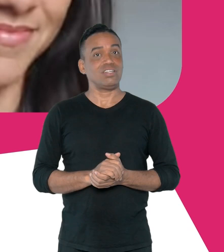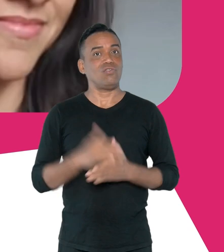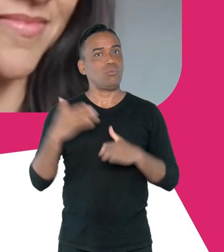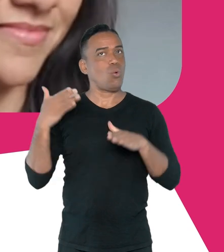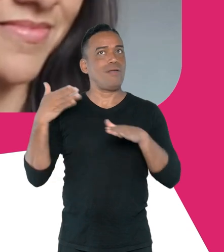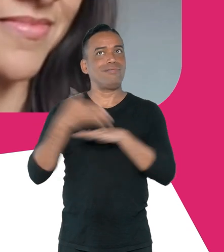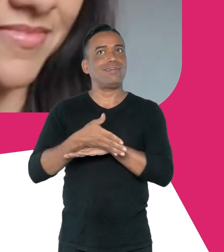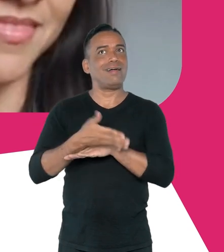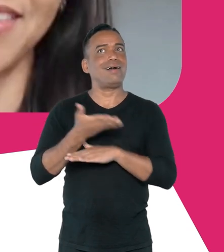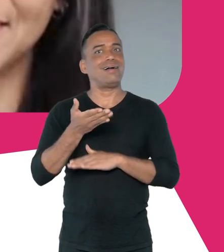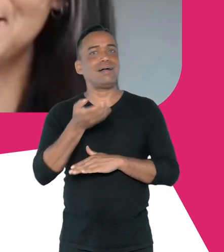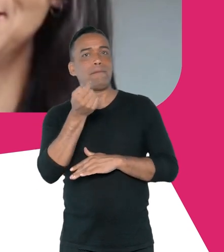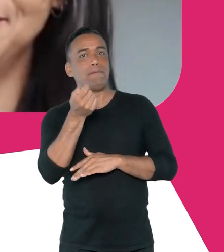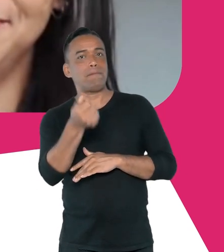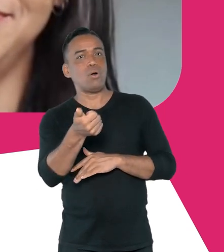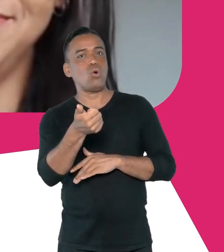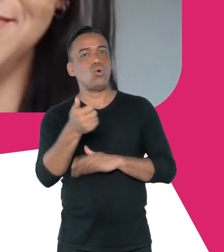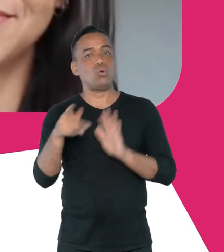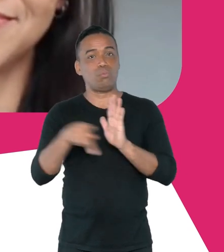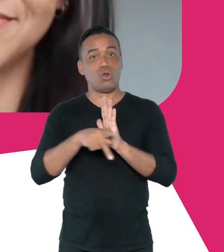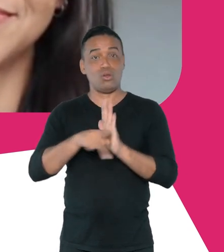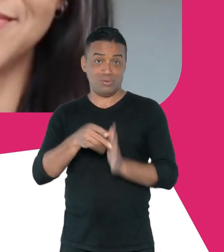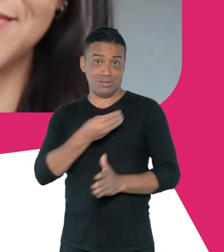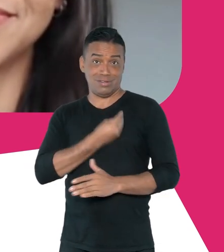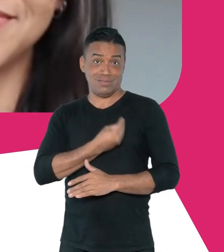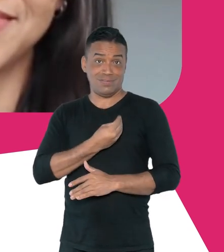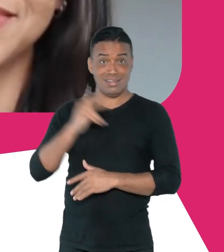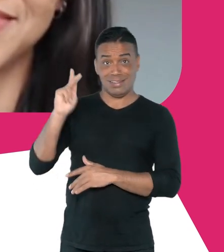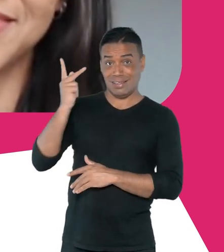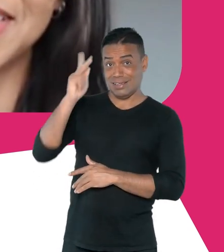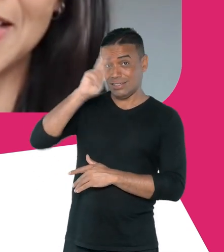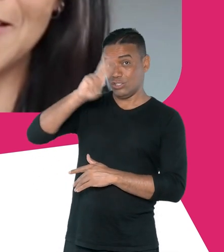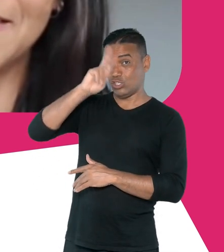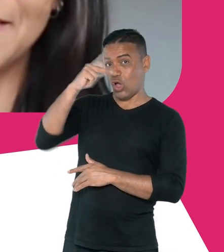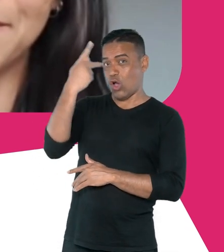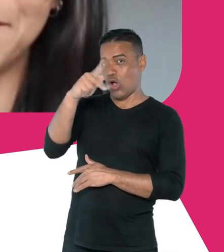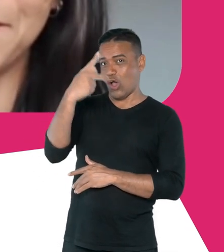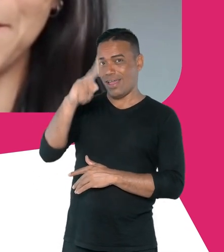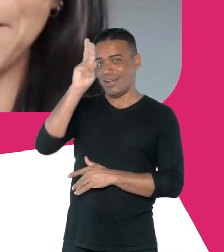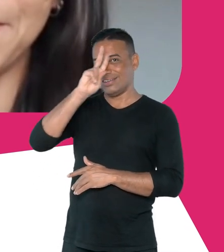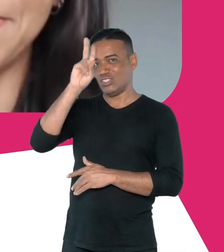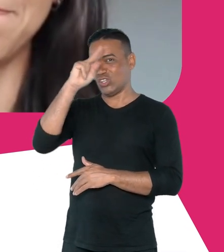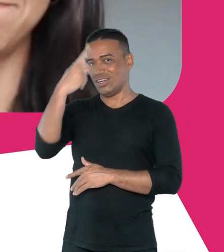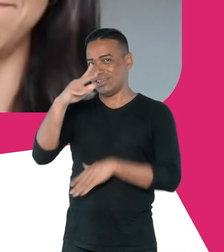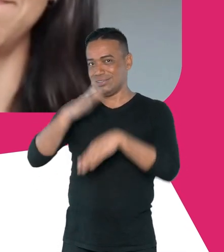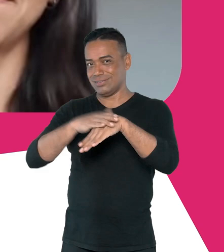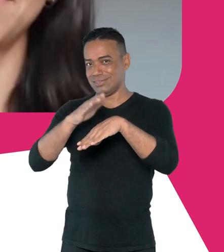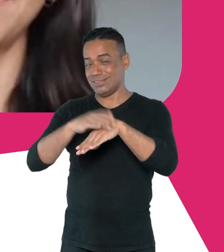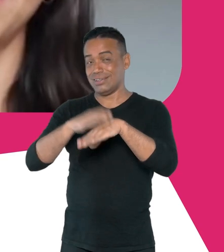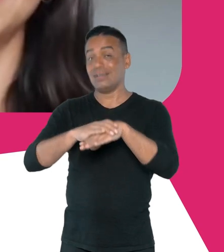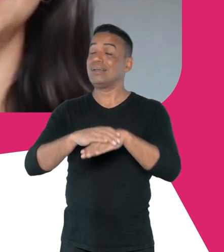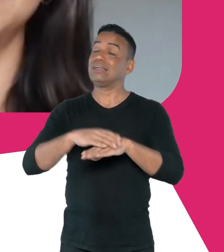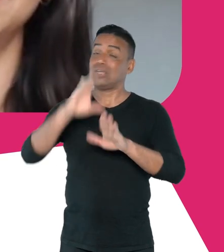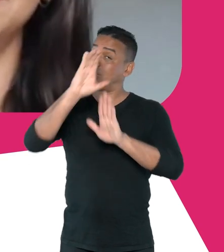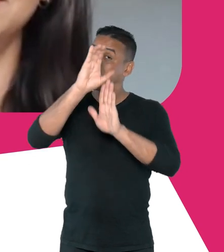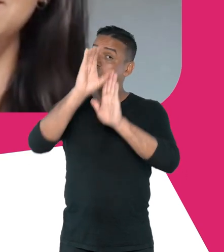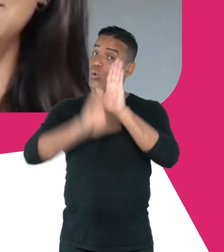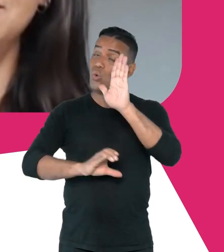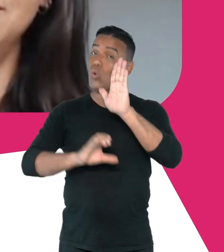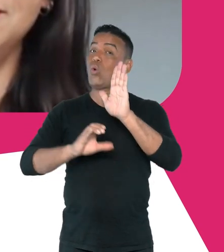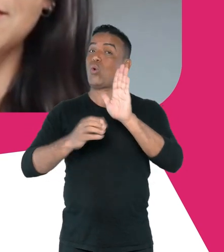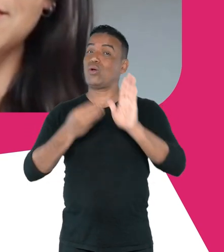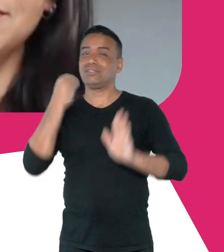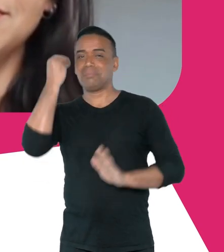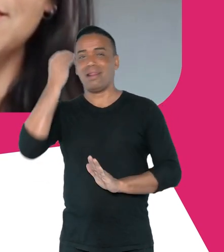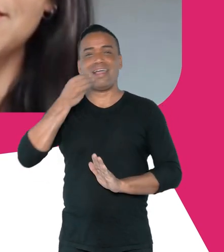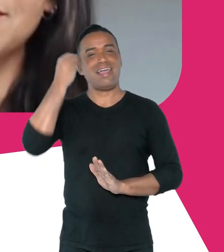entrar então um pouco aqui na sua história, né? Eu acho que pelo seu currículo, assim, essa biografia